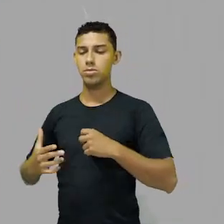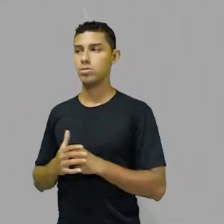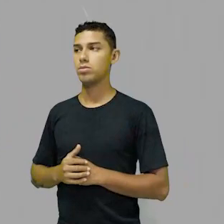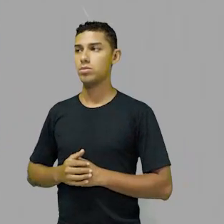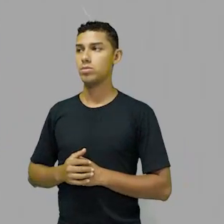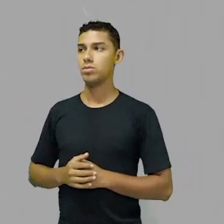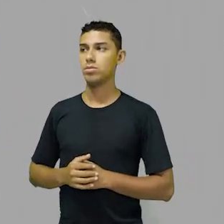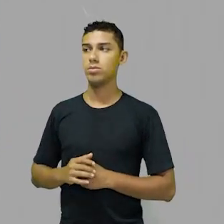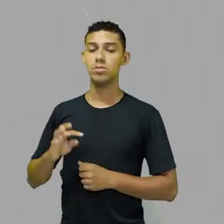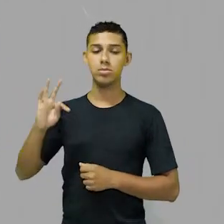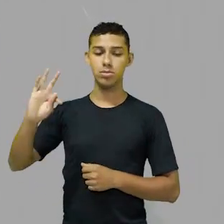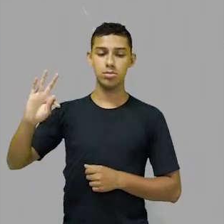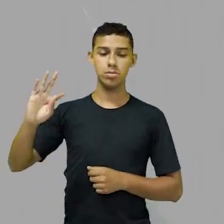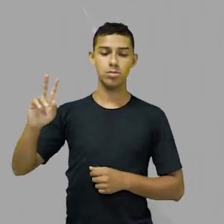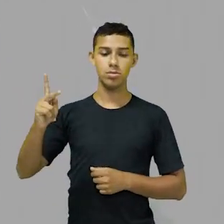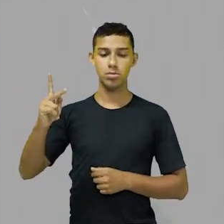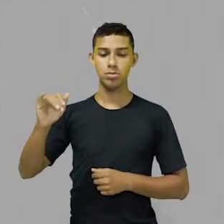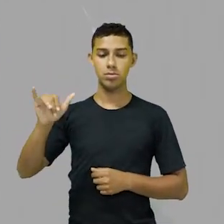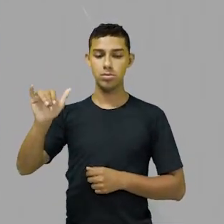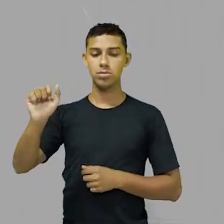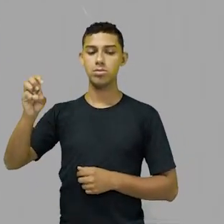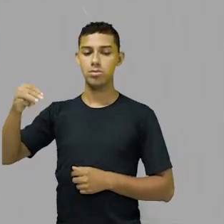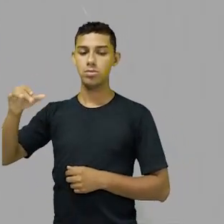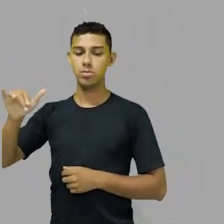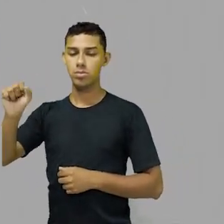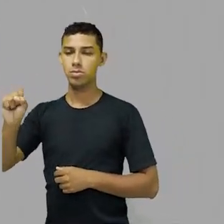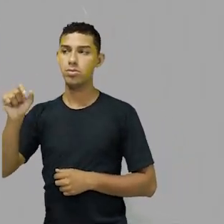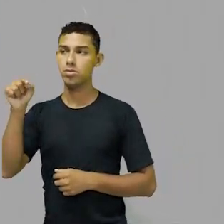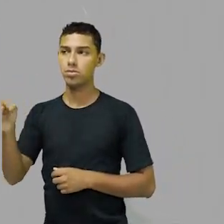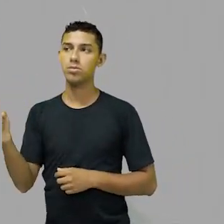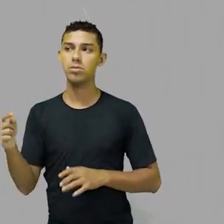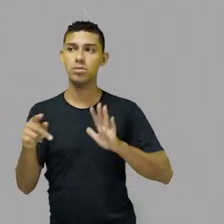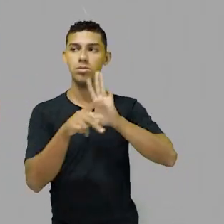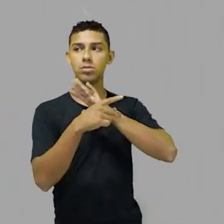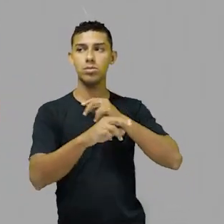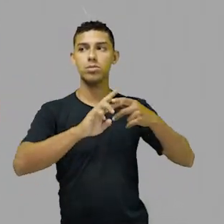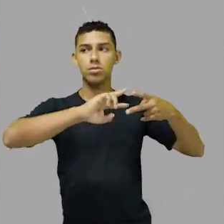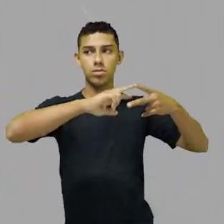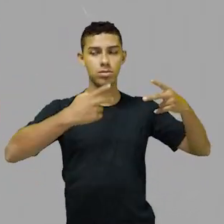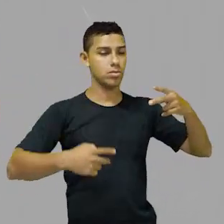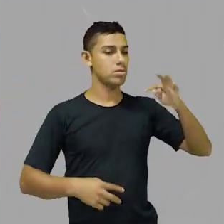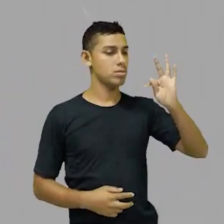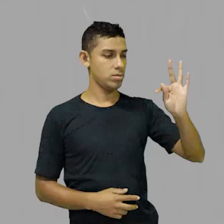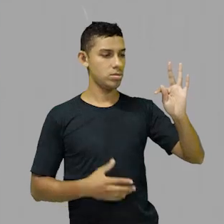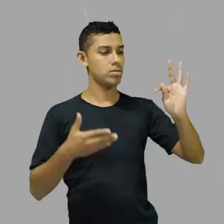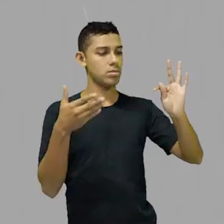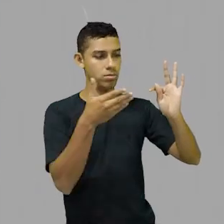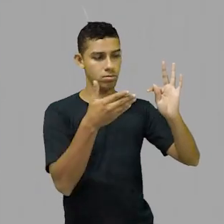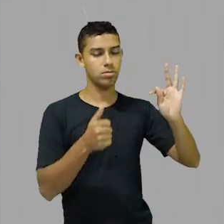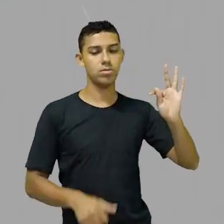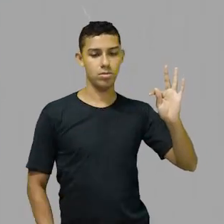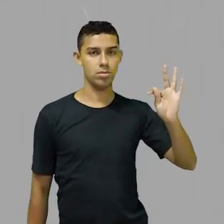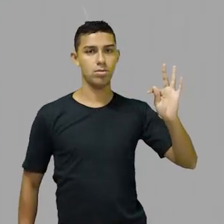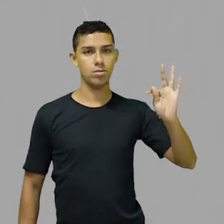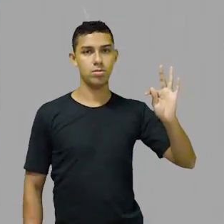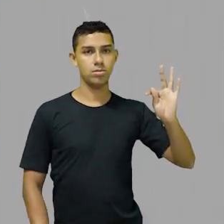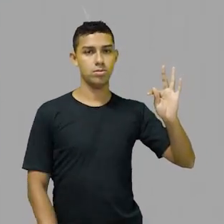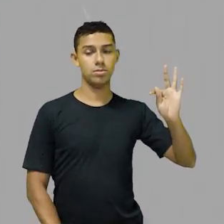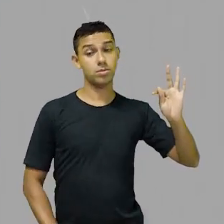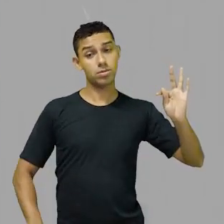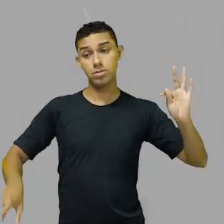a timina. Timina, ela é exclusiva do DNA. Já no RNA nós